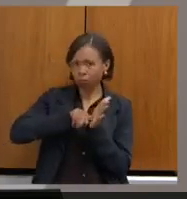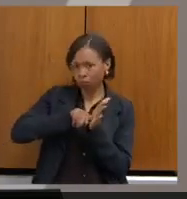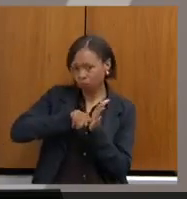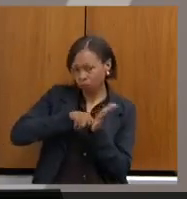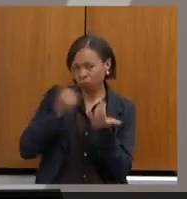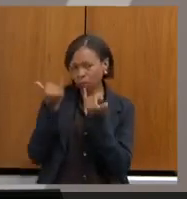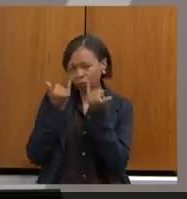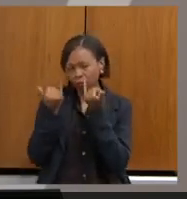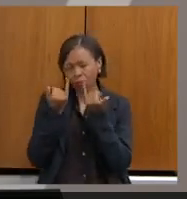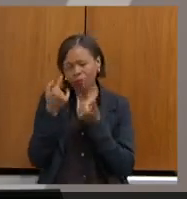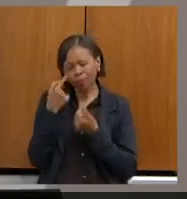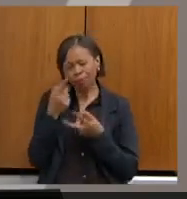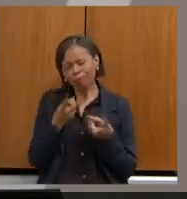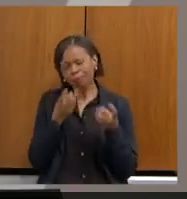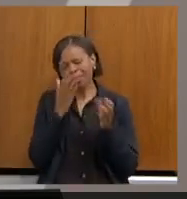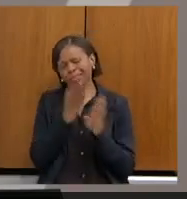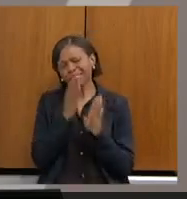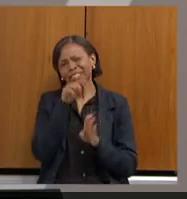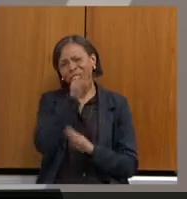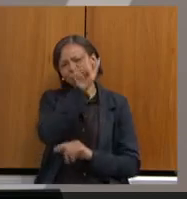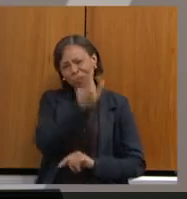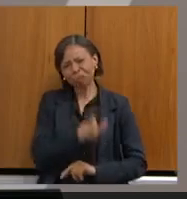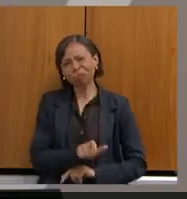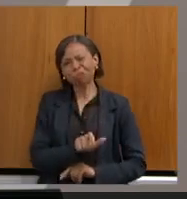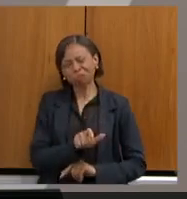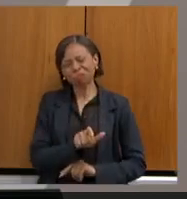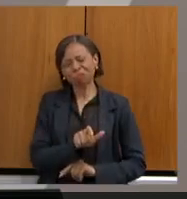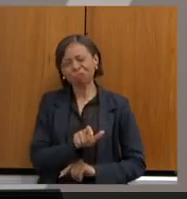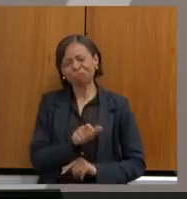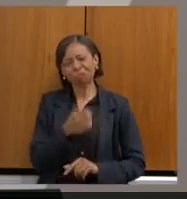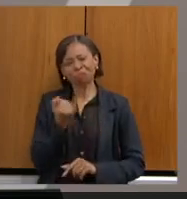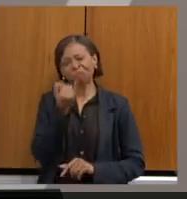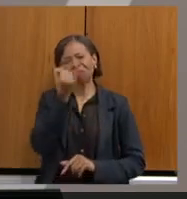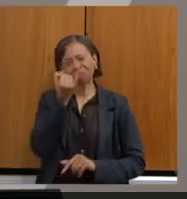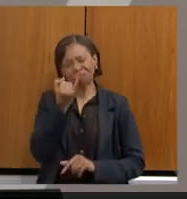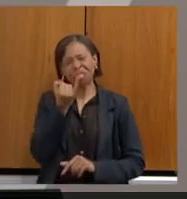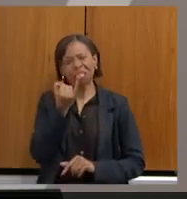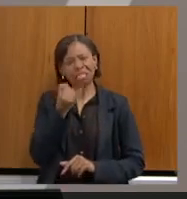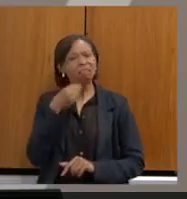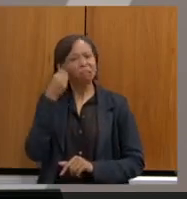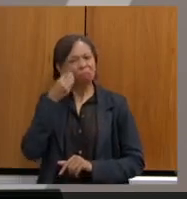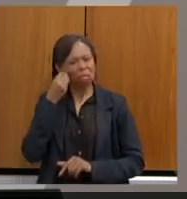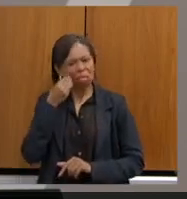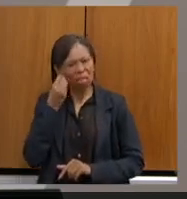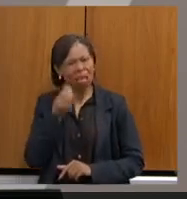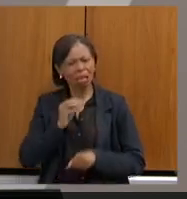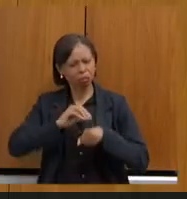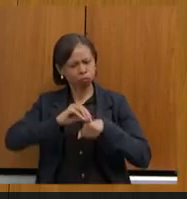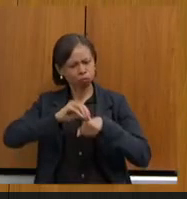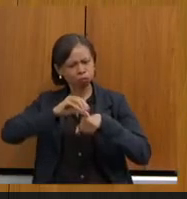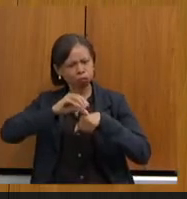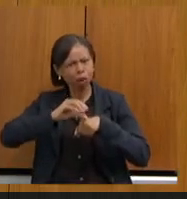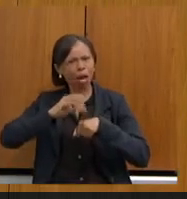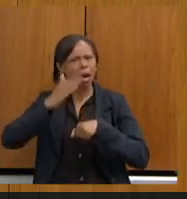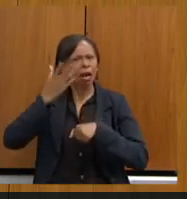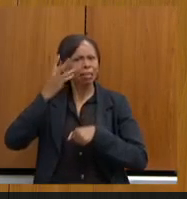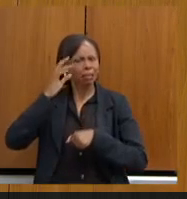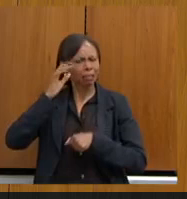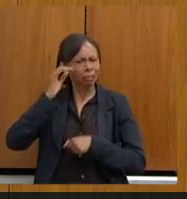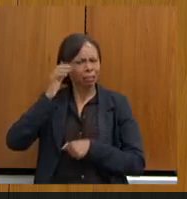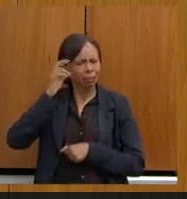vi que você é desse é desse tipo de gente que nós precisamos experiência o conhecimento a história de vida